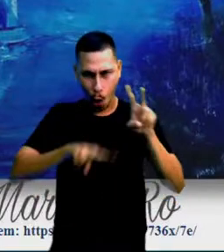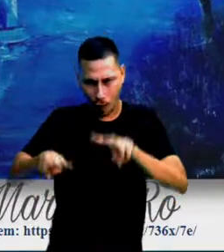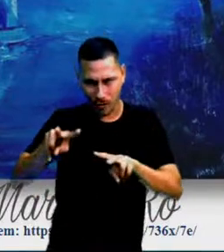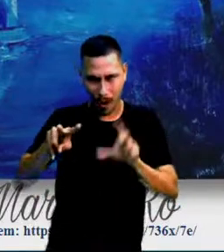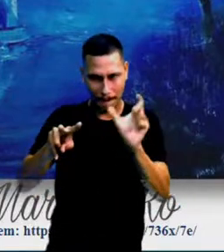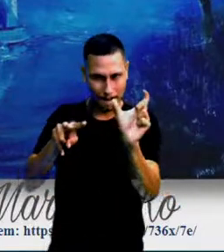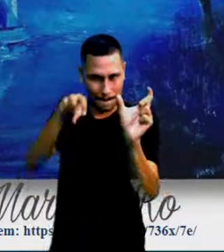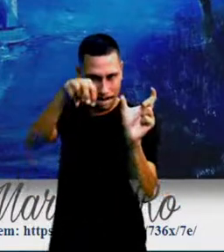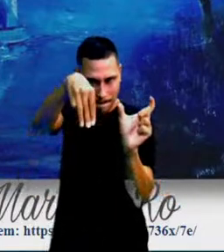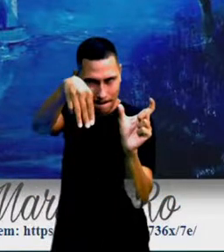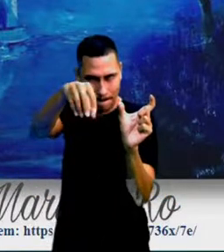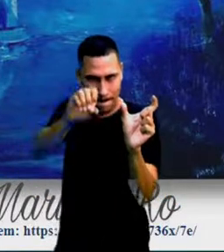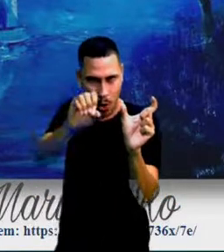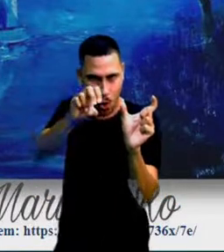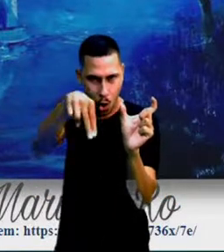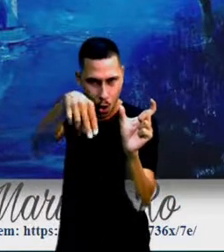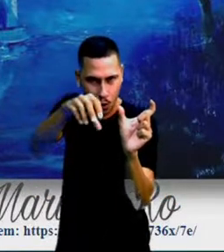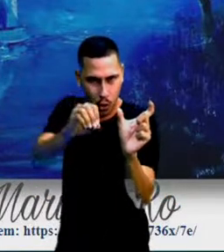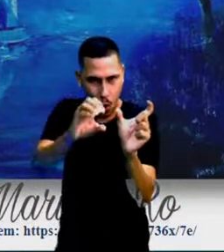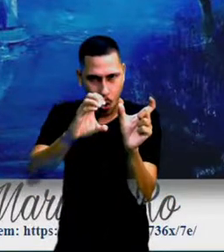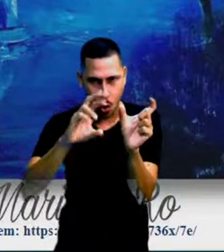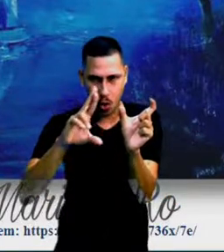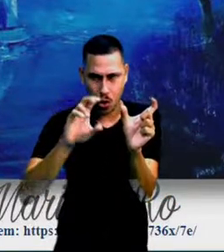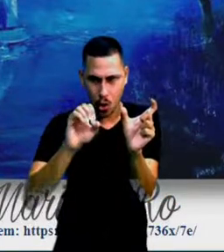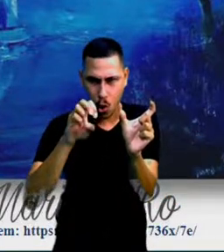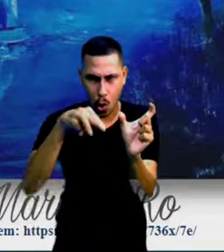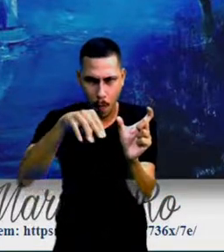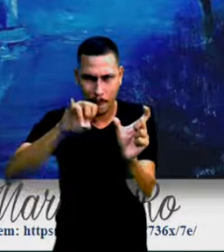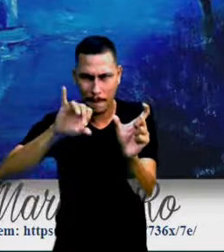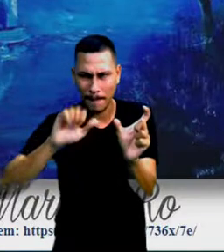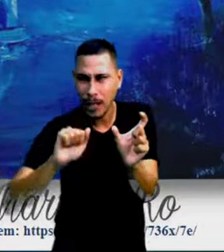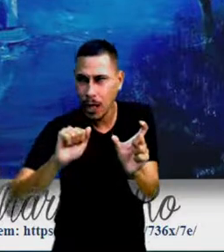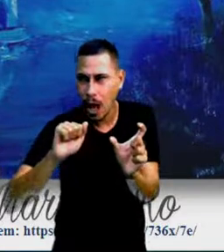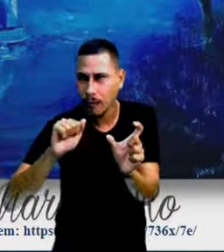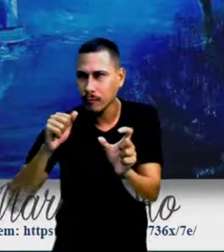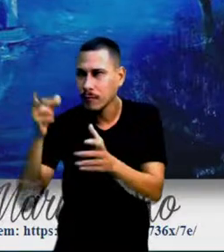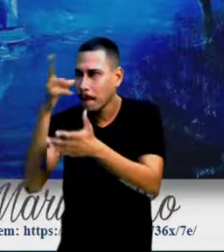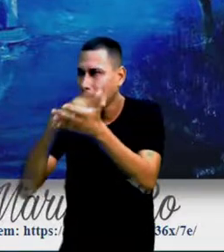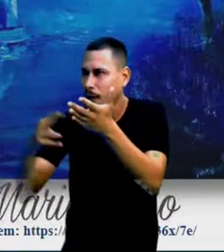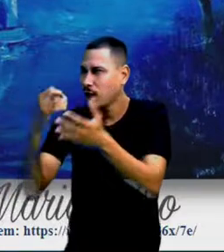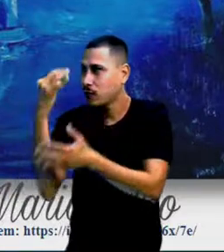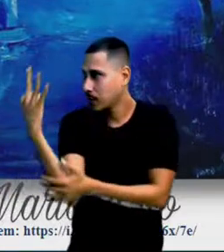Monocromia. Gente, percebam essas três imagens aí.